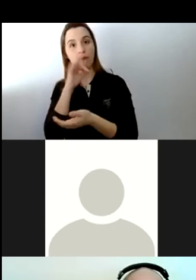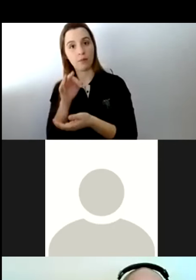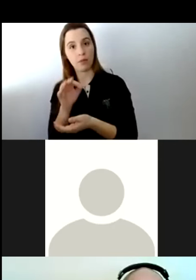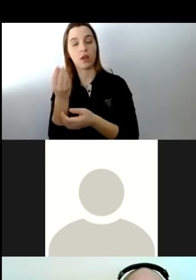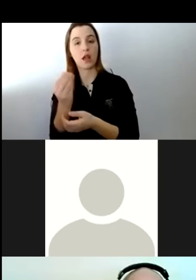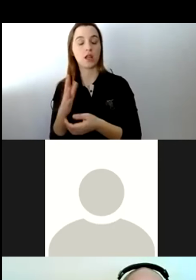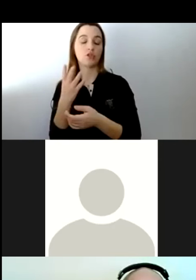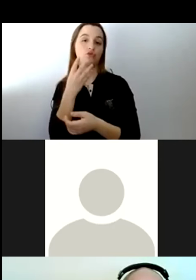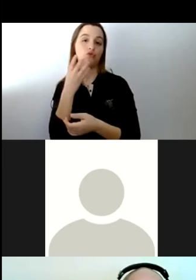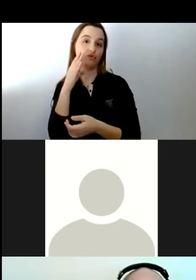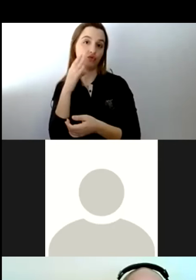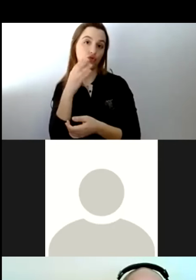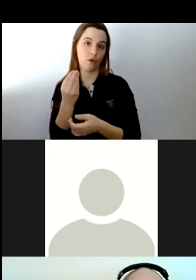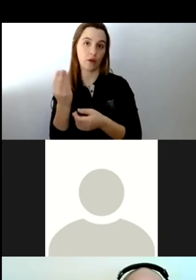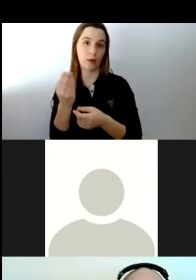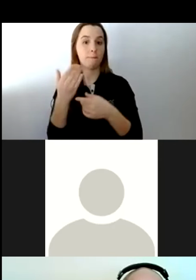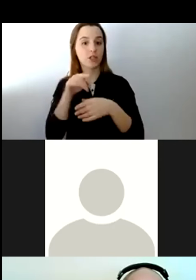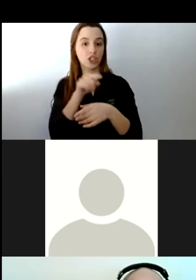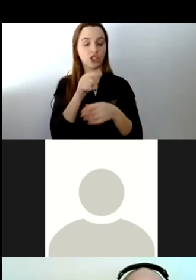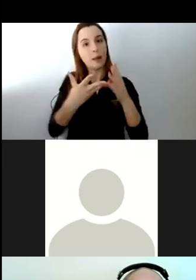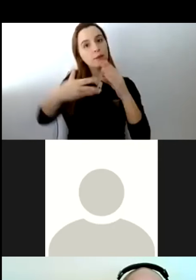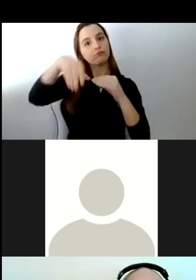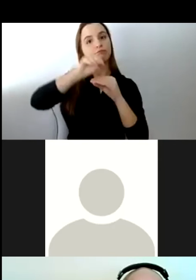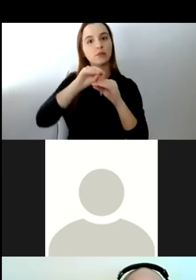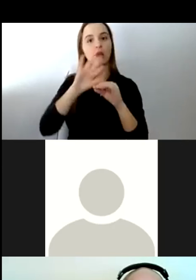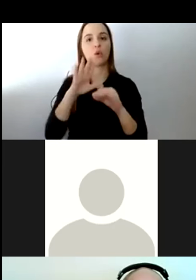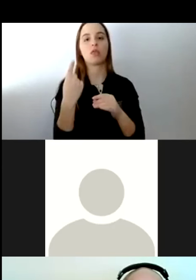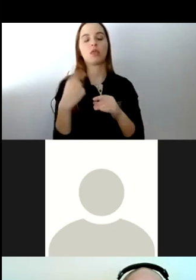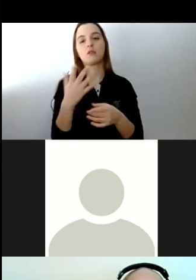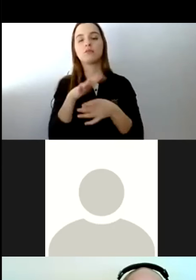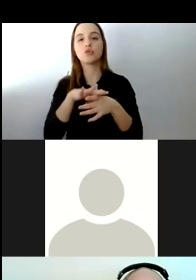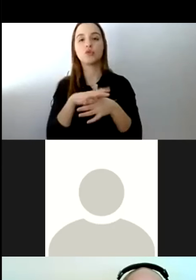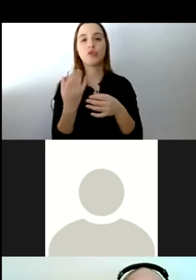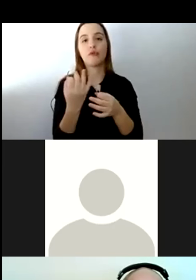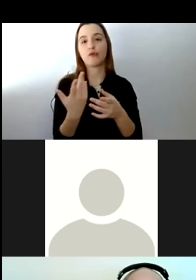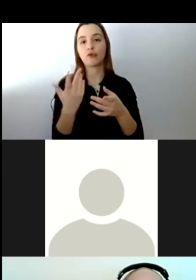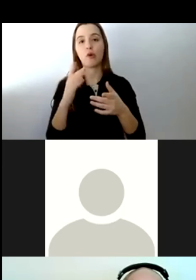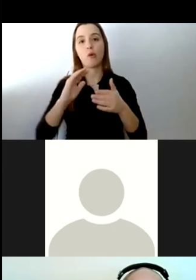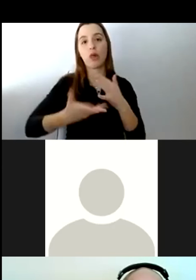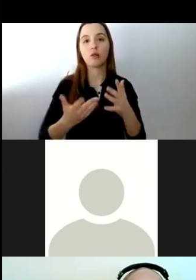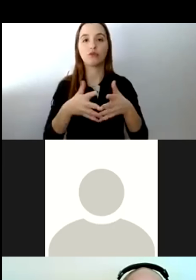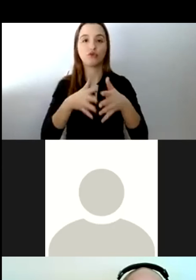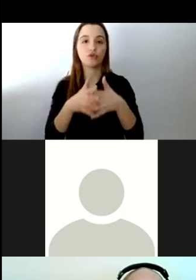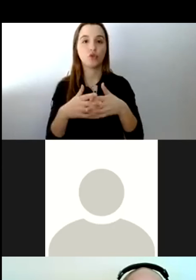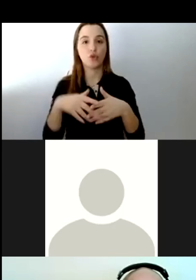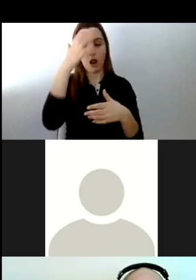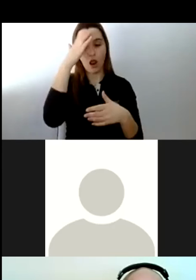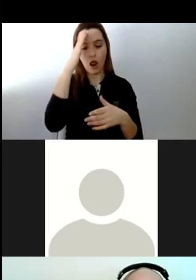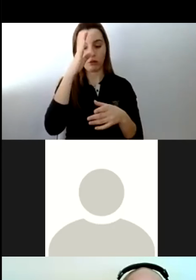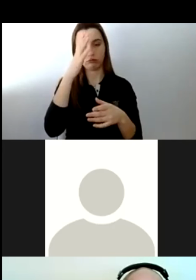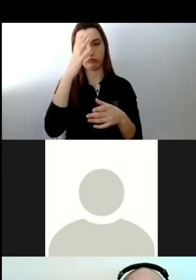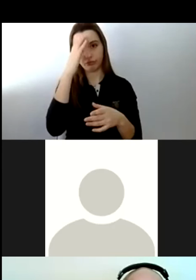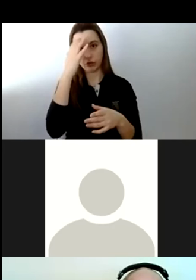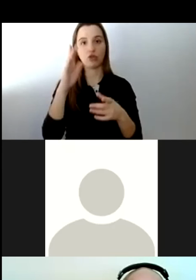é atribuído quando, por motivo de perda ou anomalia congénita ou adquirida de estrutura ou função psicológica,